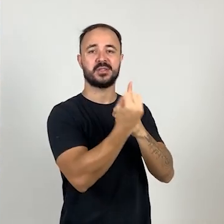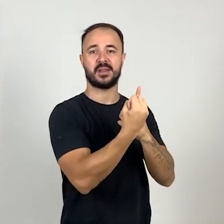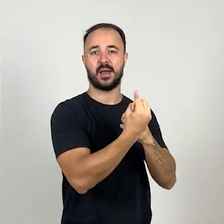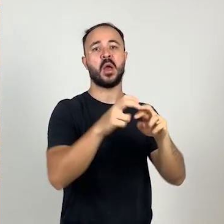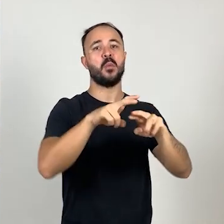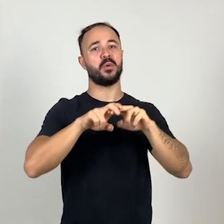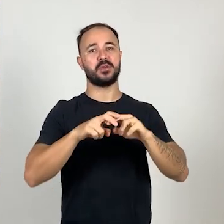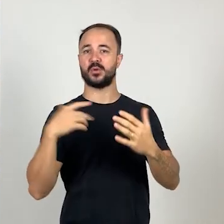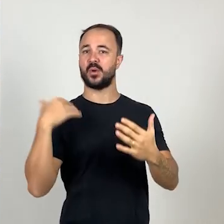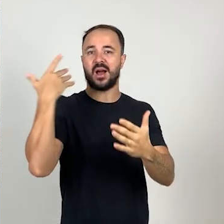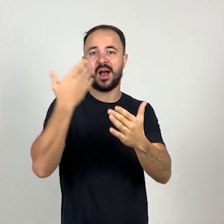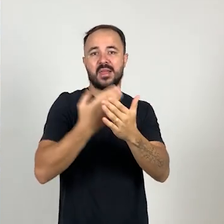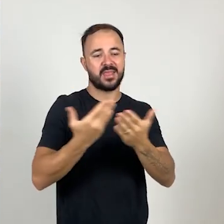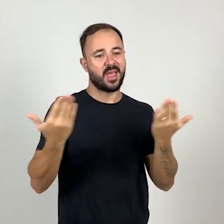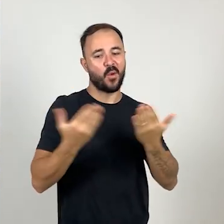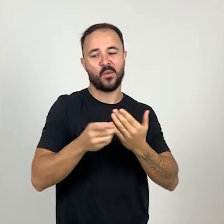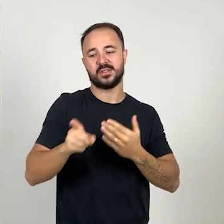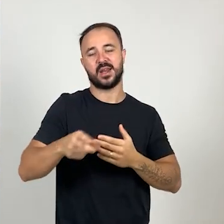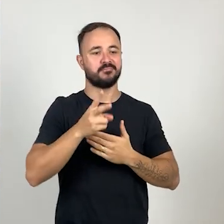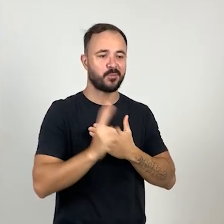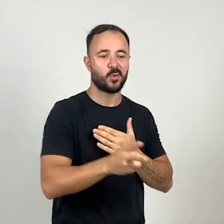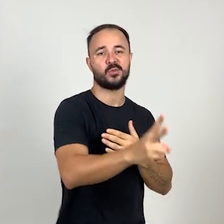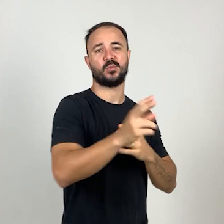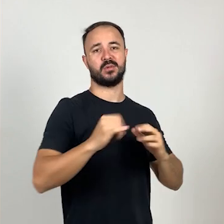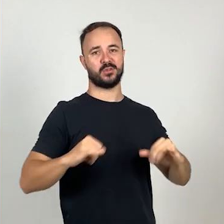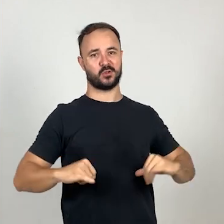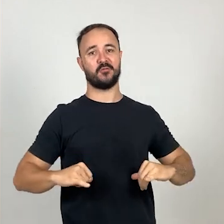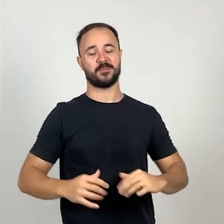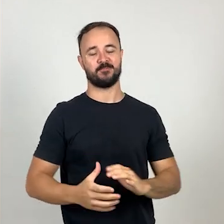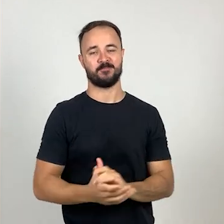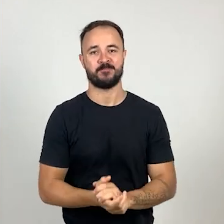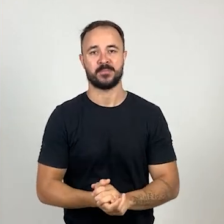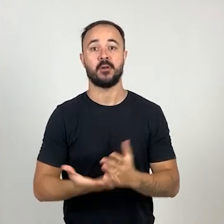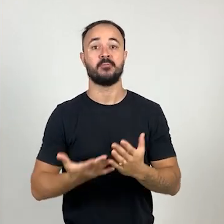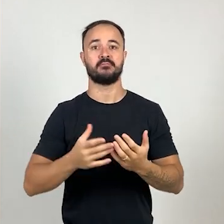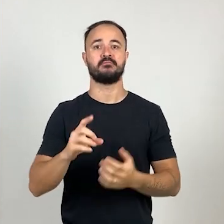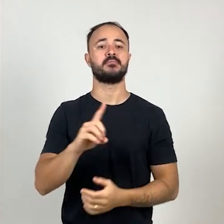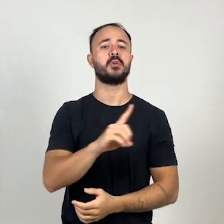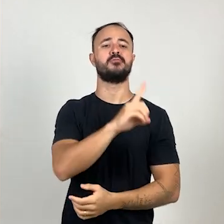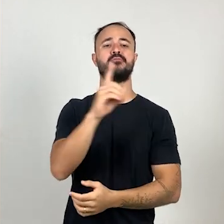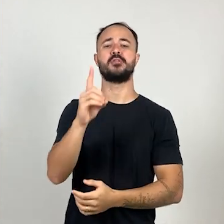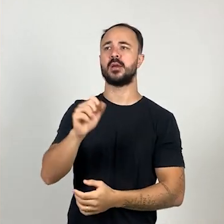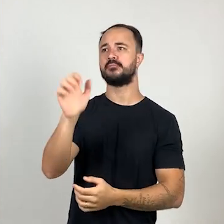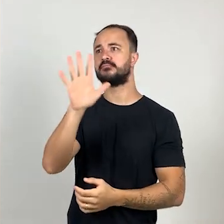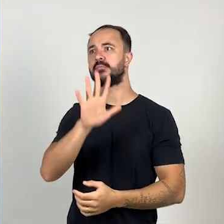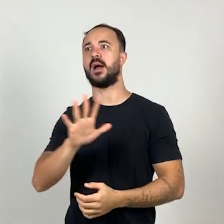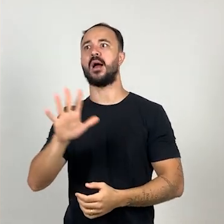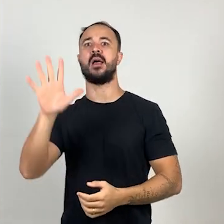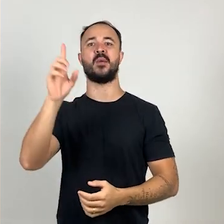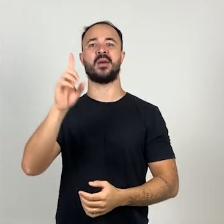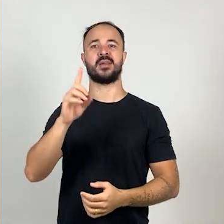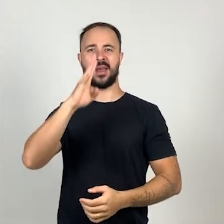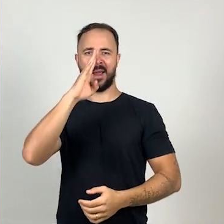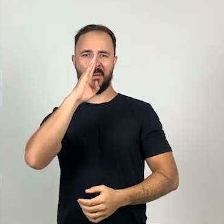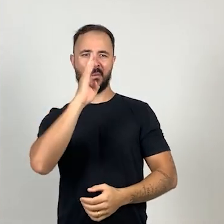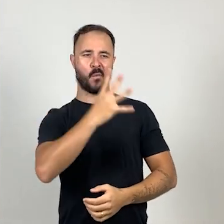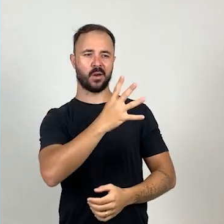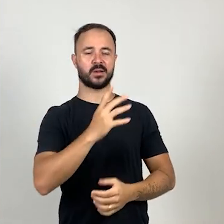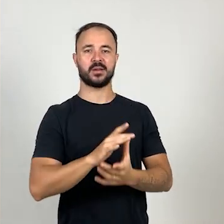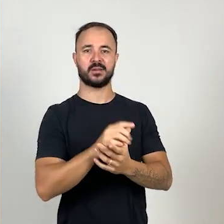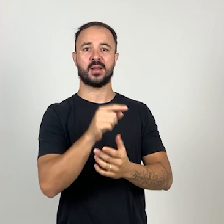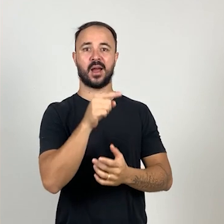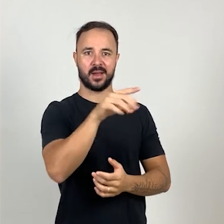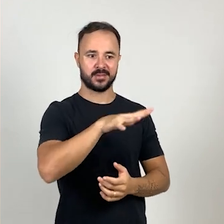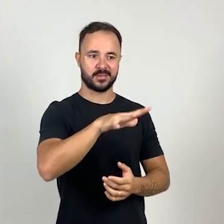contra o racismo e pela promoção da igualdade racial. O Dia Nacional de Denúncia contra o Racismo foi estabelecido como uma iniciativa